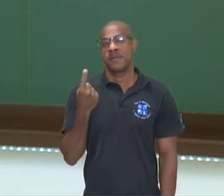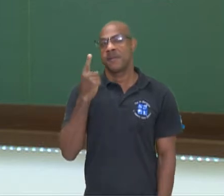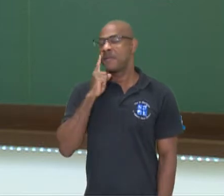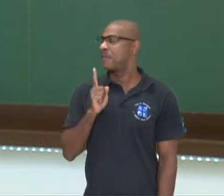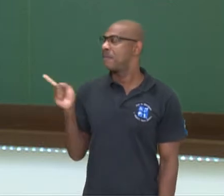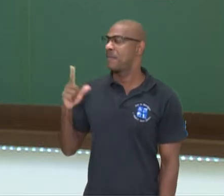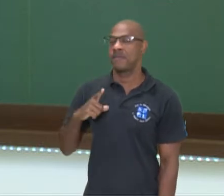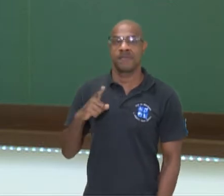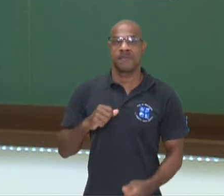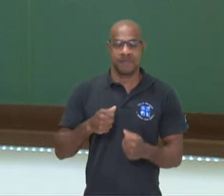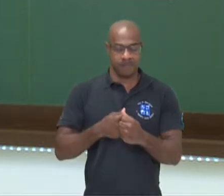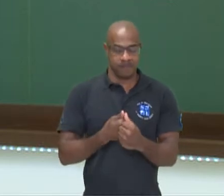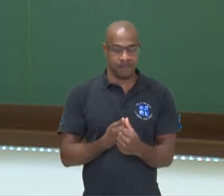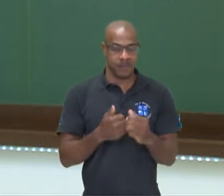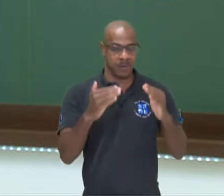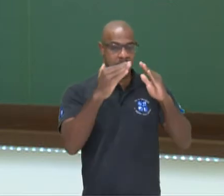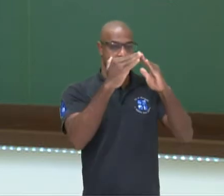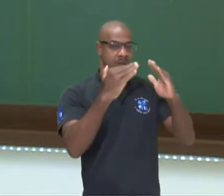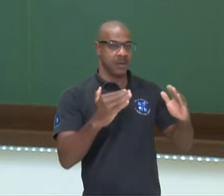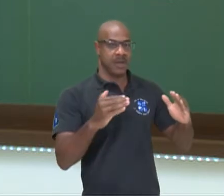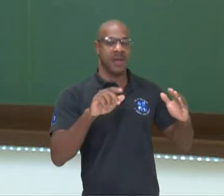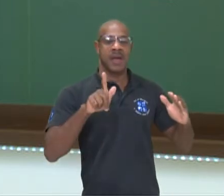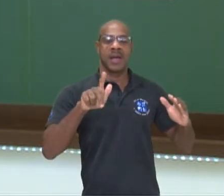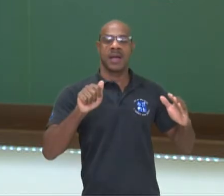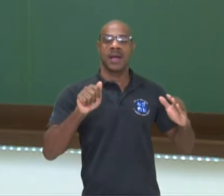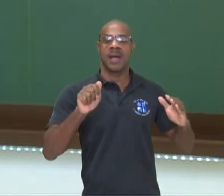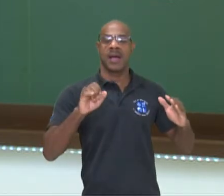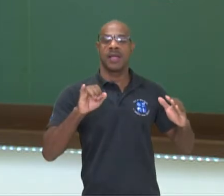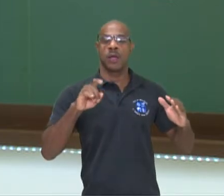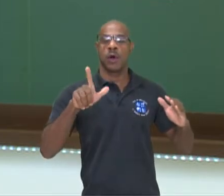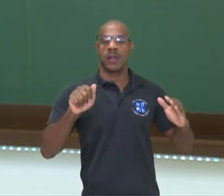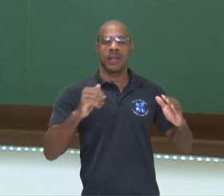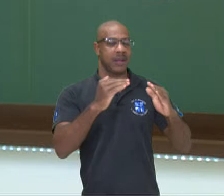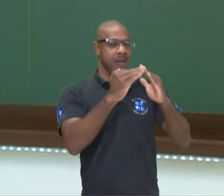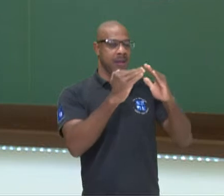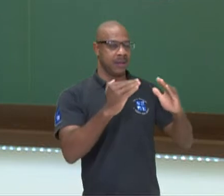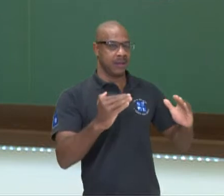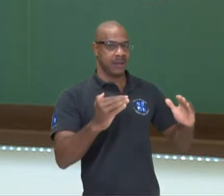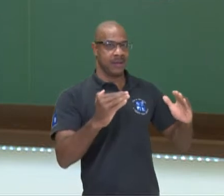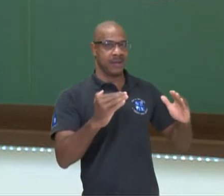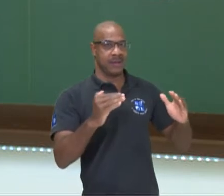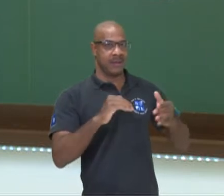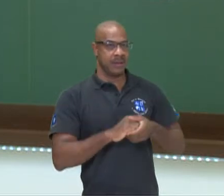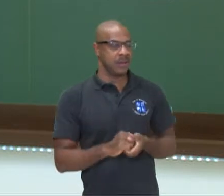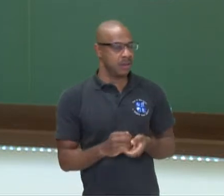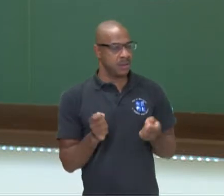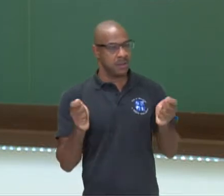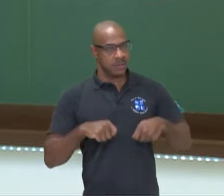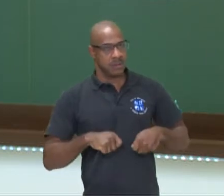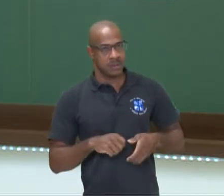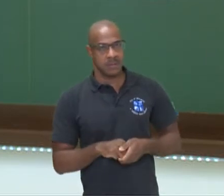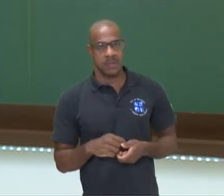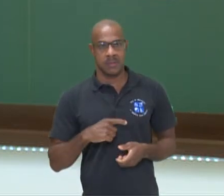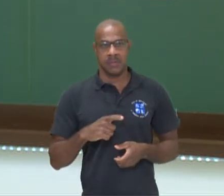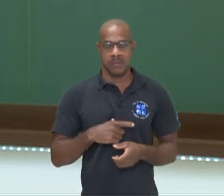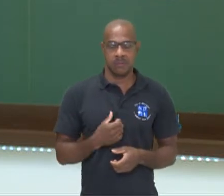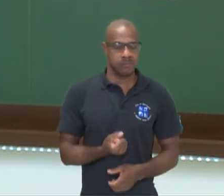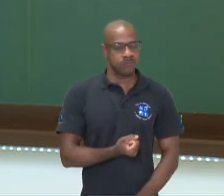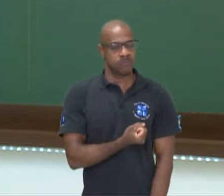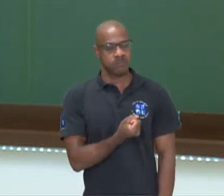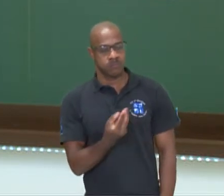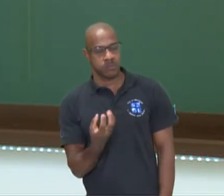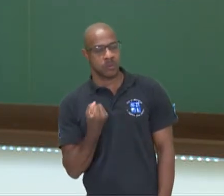de dimensão da gaiola, tá bom? Aqui eu tenho centímetro, aqui eu tenho metro. Posso trabalhar com unidades